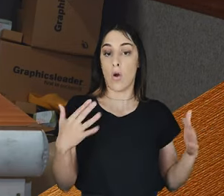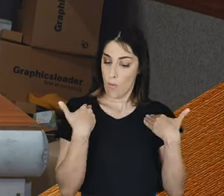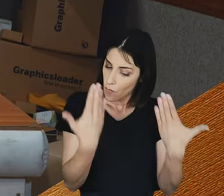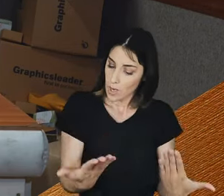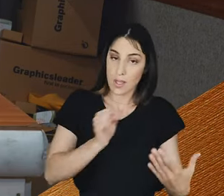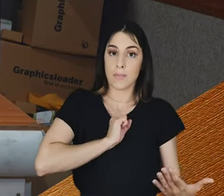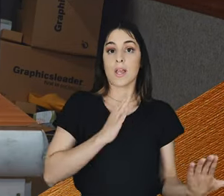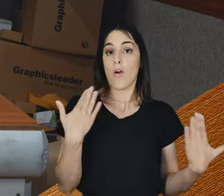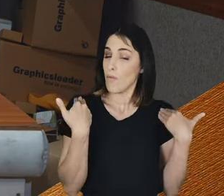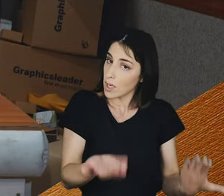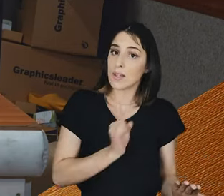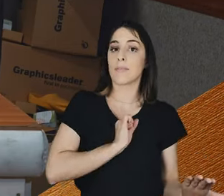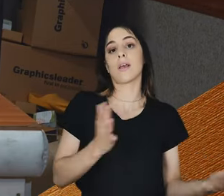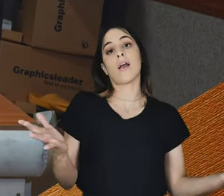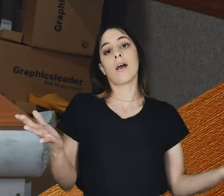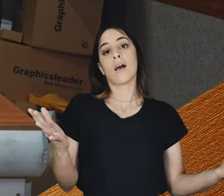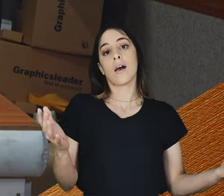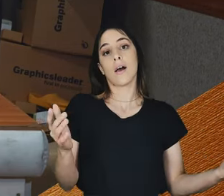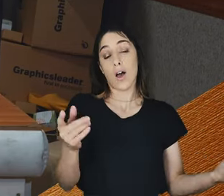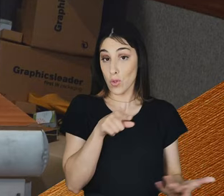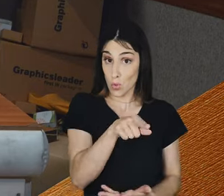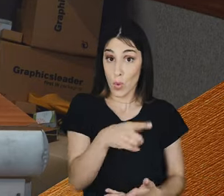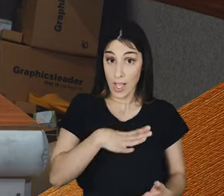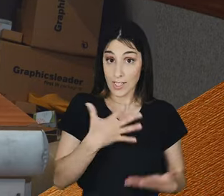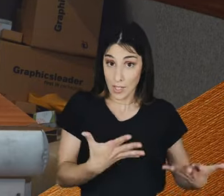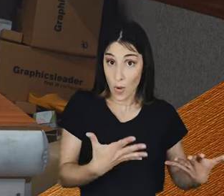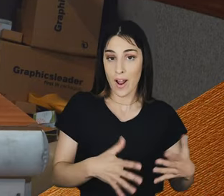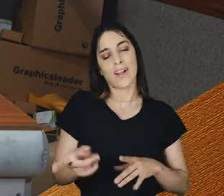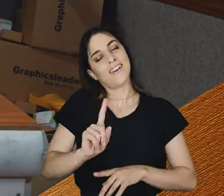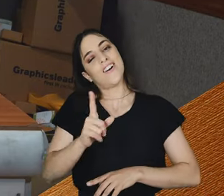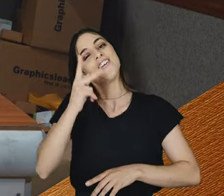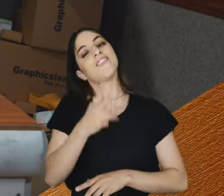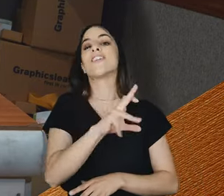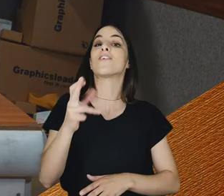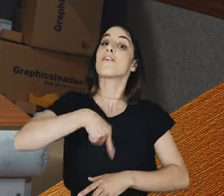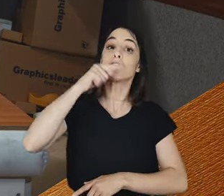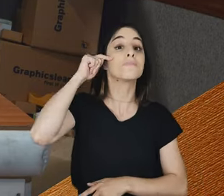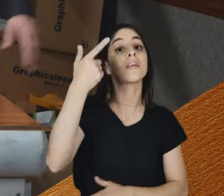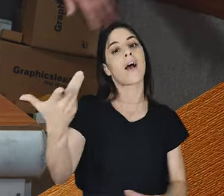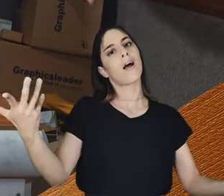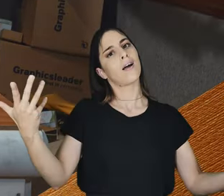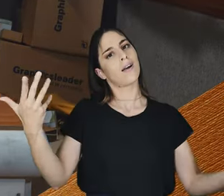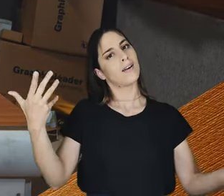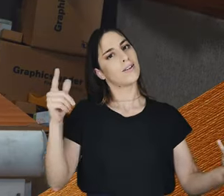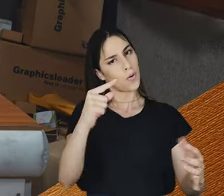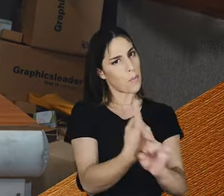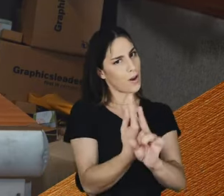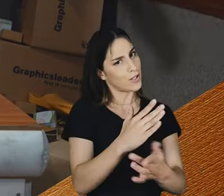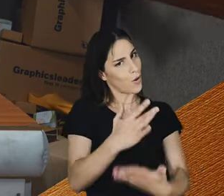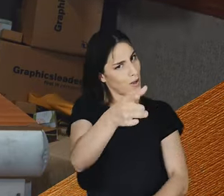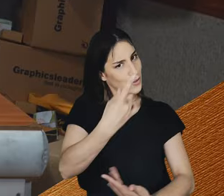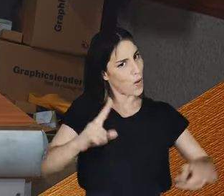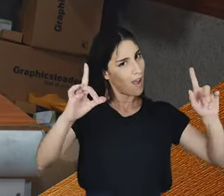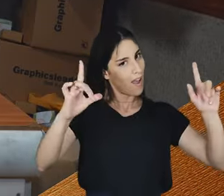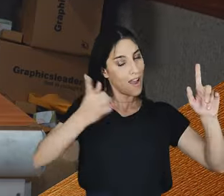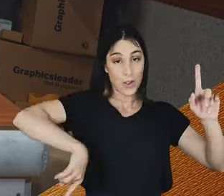obrigado. Vitor, é uma oferta minha, é? Vitor. Muito quer obrigado. Quer provar agora? Não. Oh, Vitor, somos especiais na Babig. Olha uma coisa, não é só isso, não é? Ah, nós